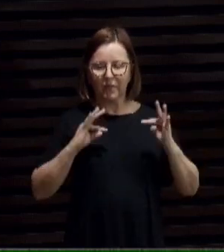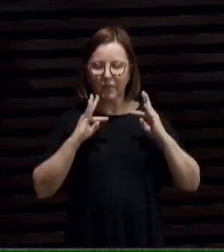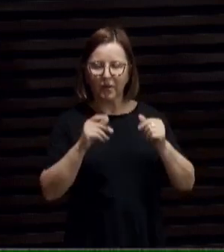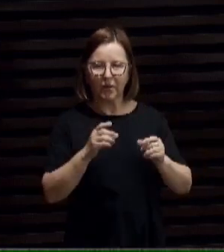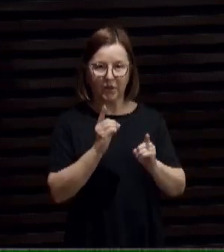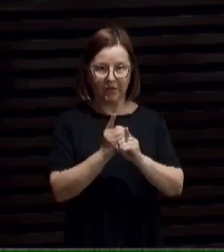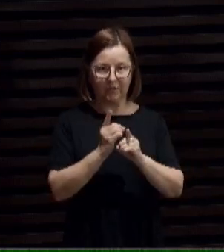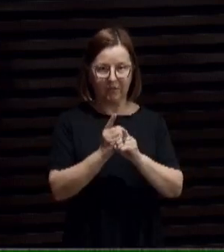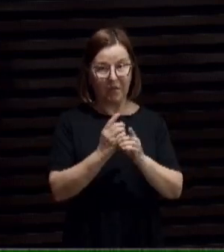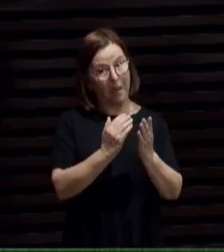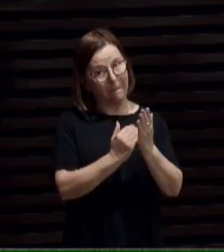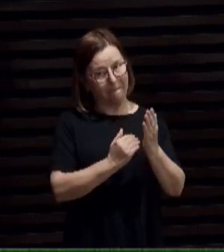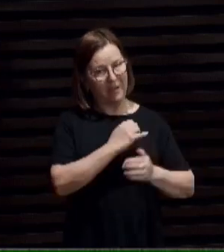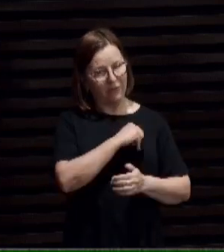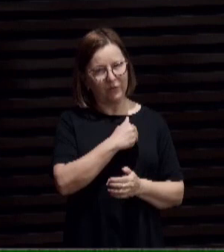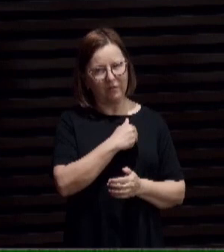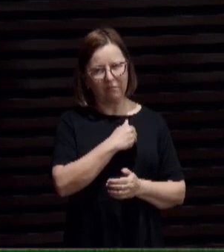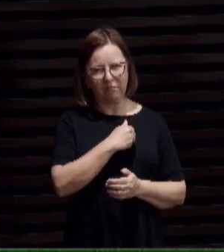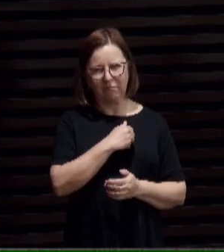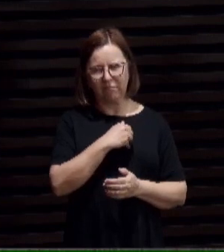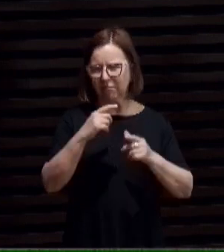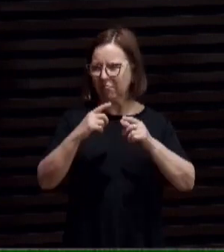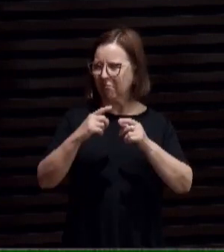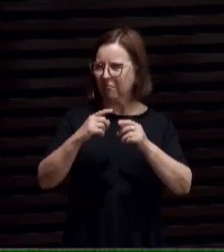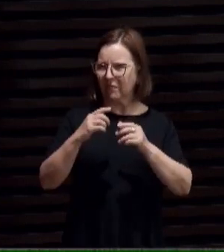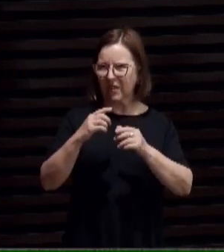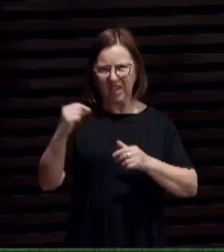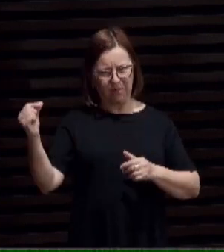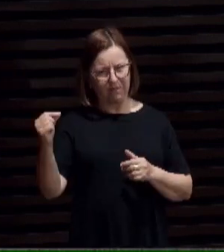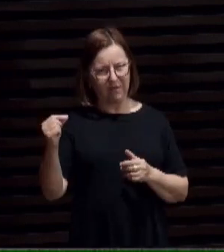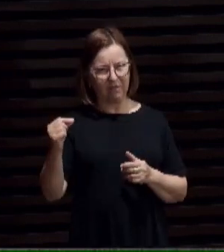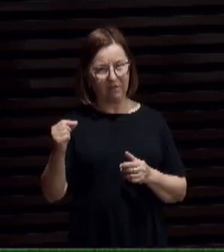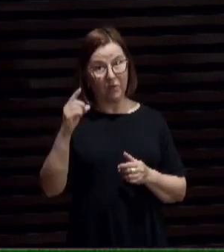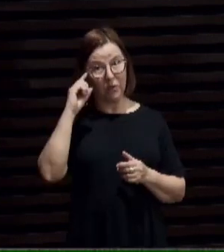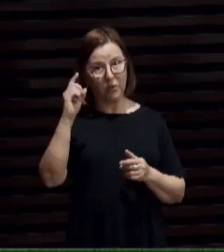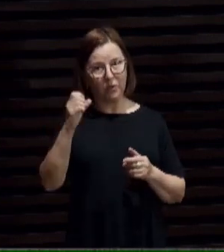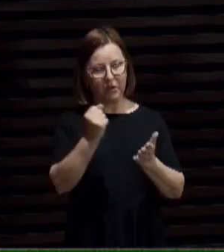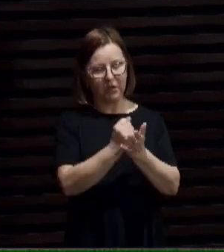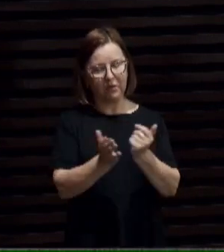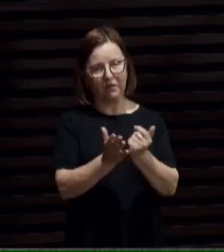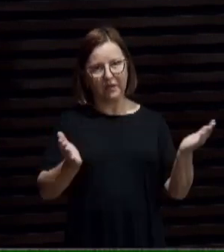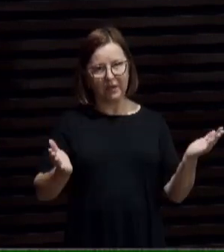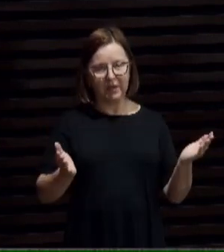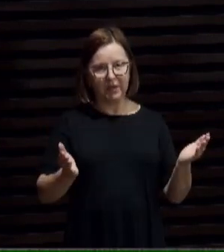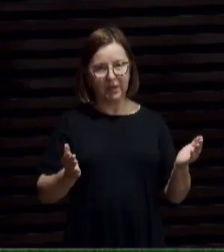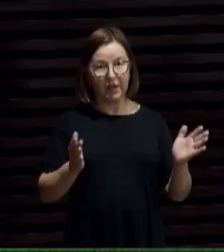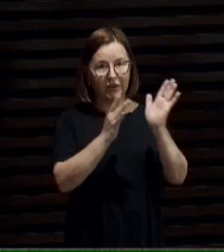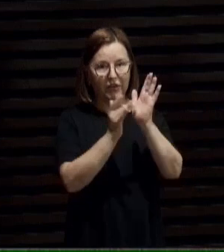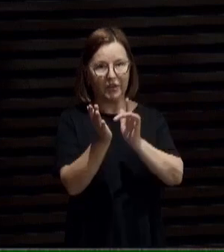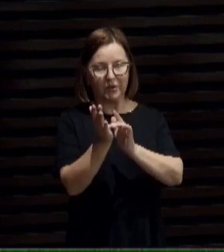discípulos, exceto João, desapareceram no dia da crucificação. Jesus é sepultado